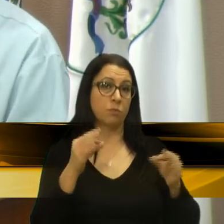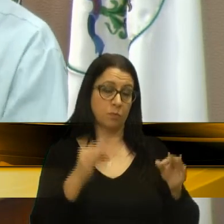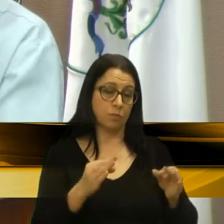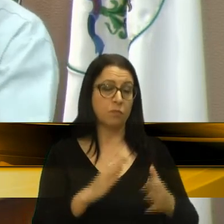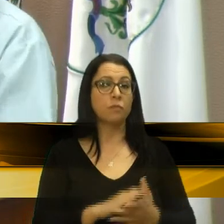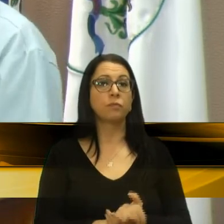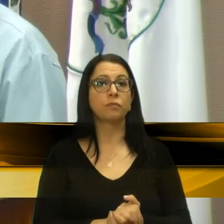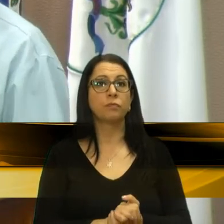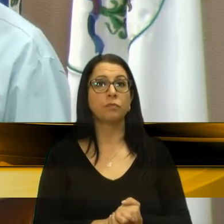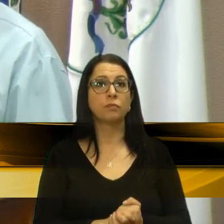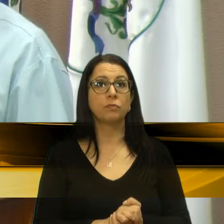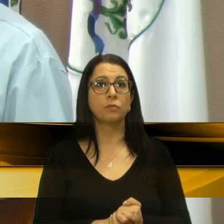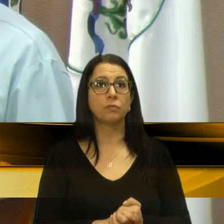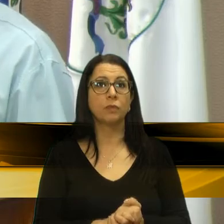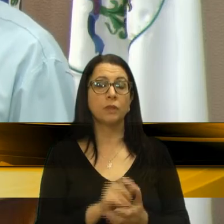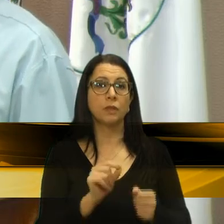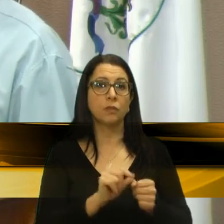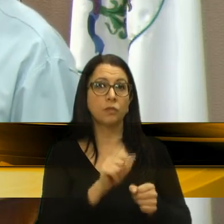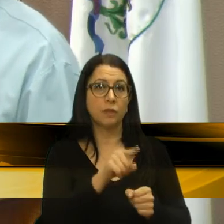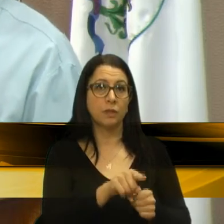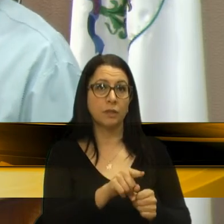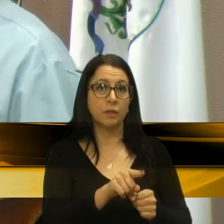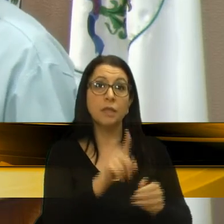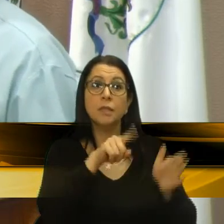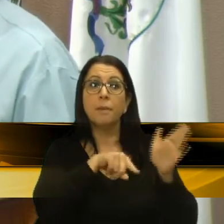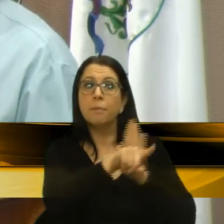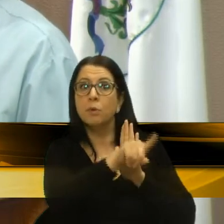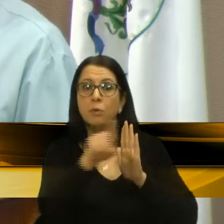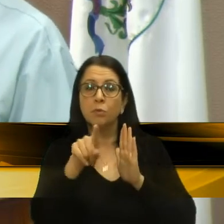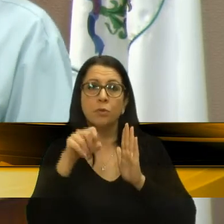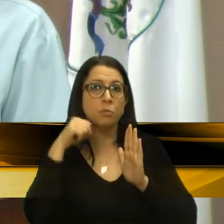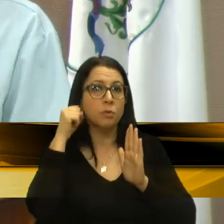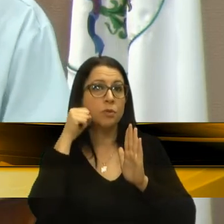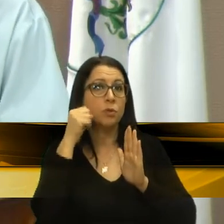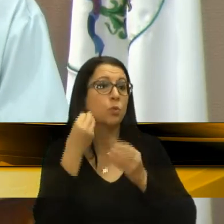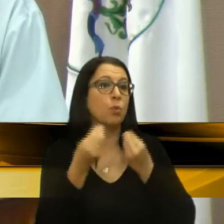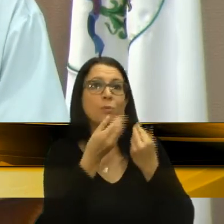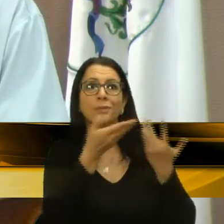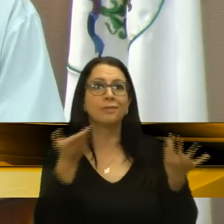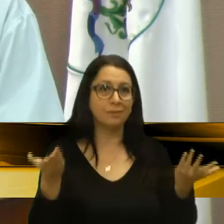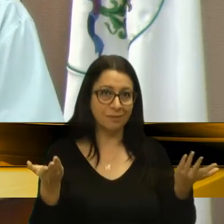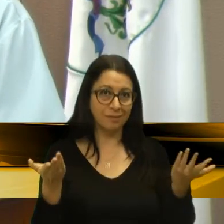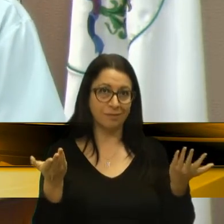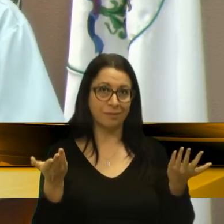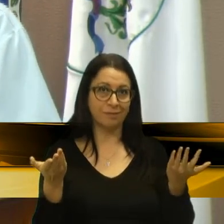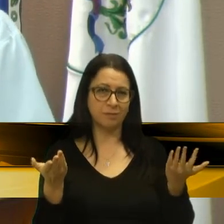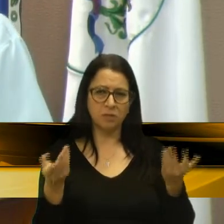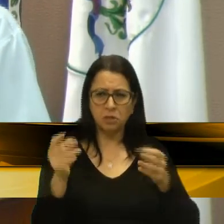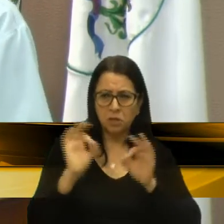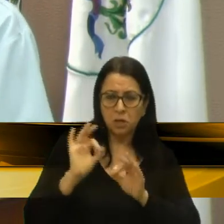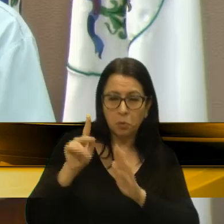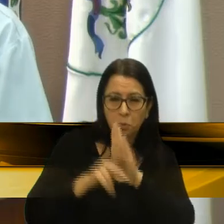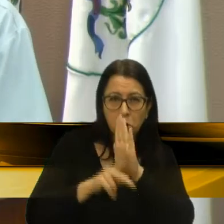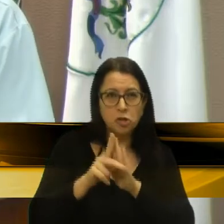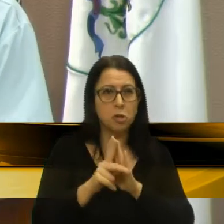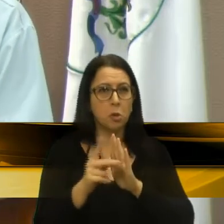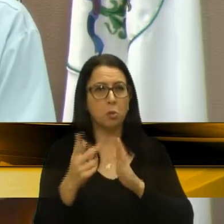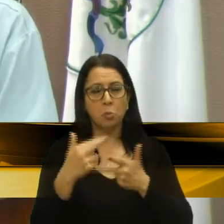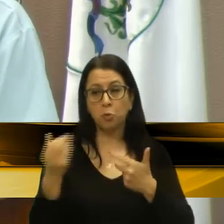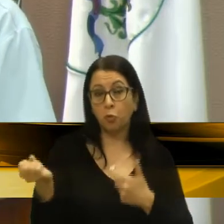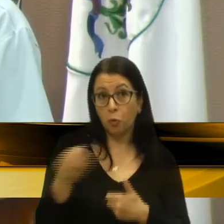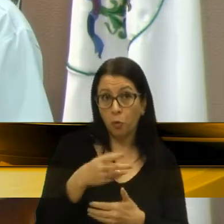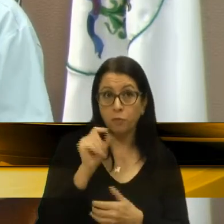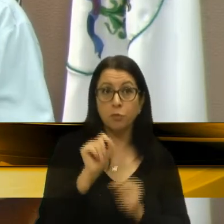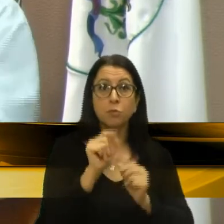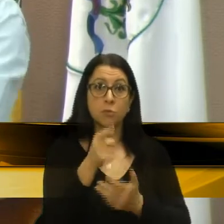e irei até fazendo essa pergunta qual o senador como é que está há algum projeto alguma novidade sobre essa questão